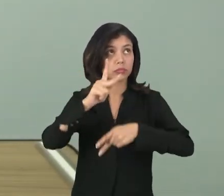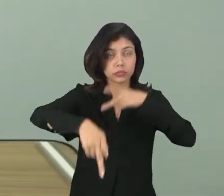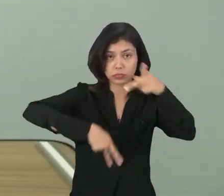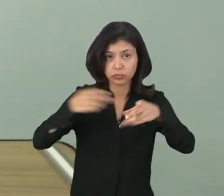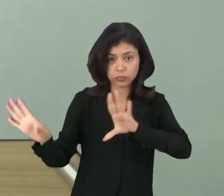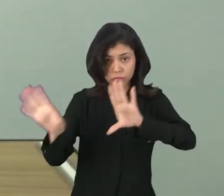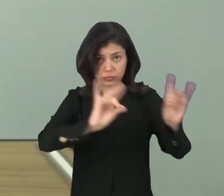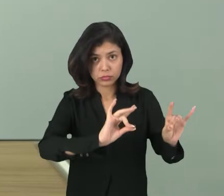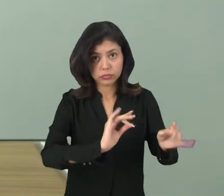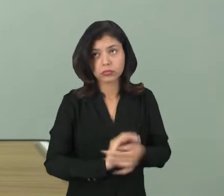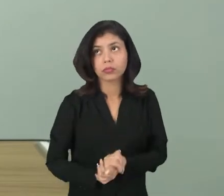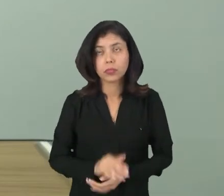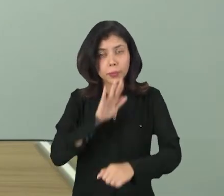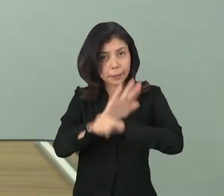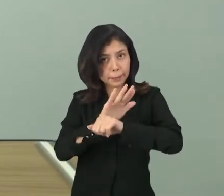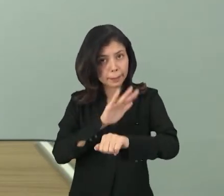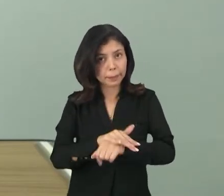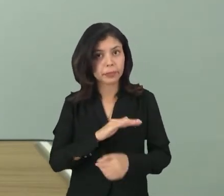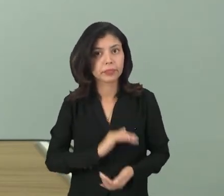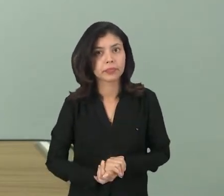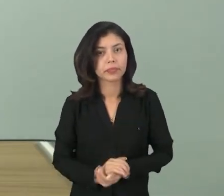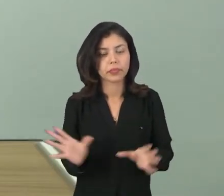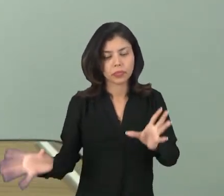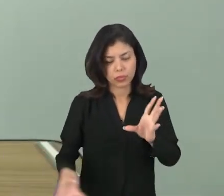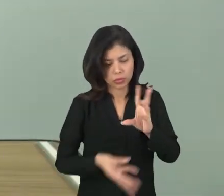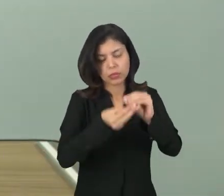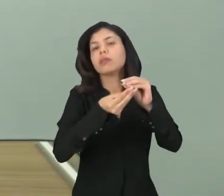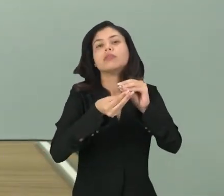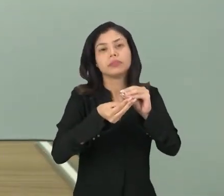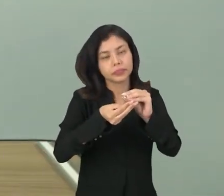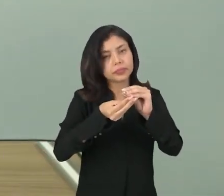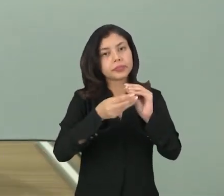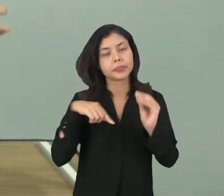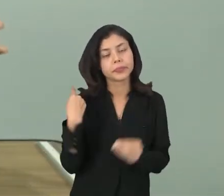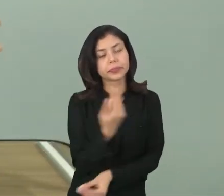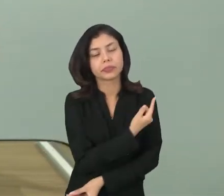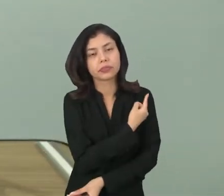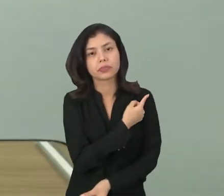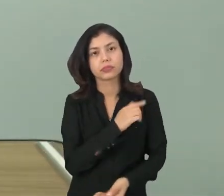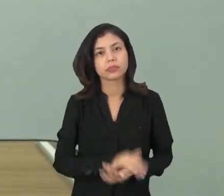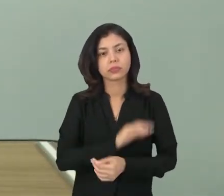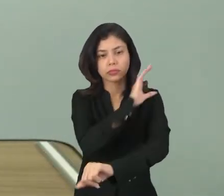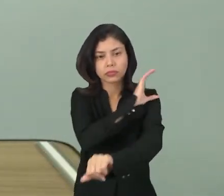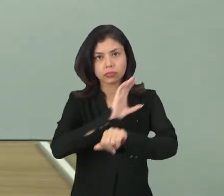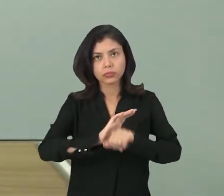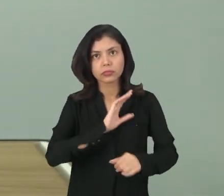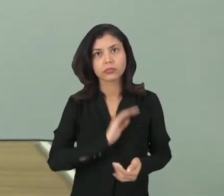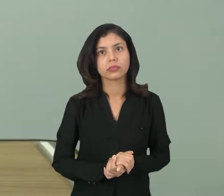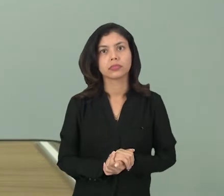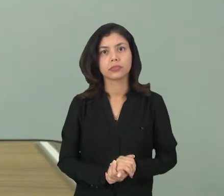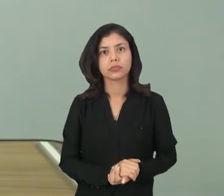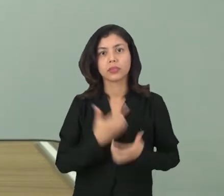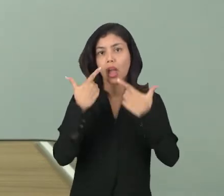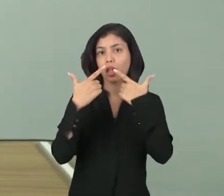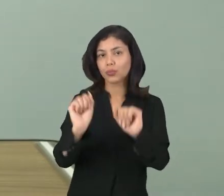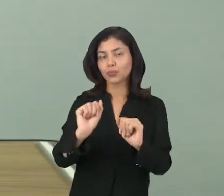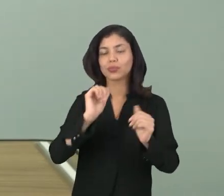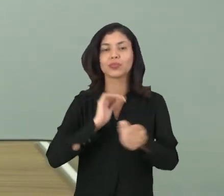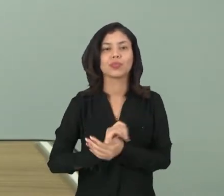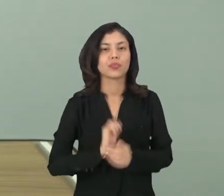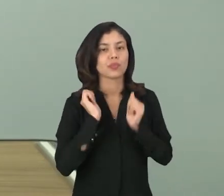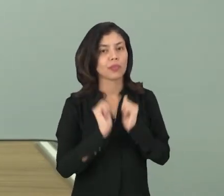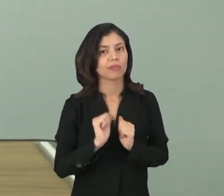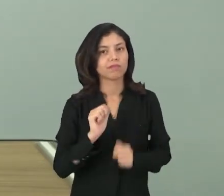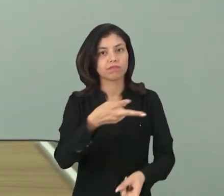povos para cá foi contribuindo e acrescentando em nós, na nossa cultura, no nosso linguajar. Nós